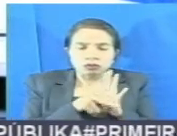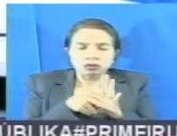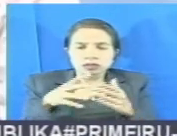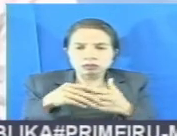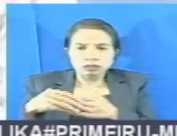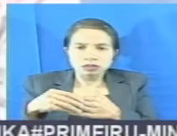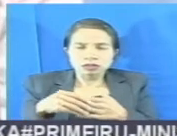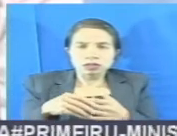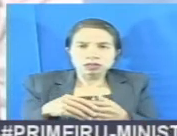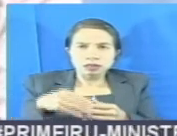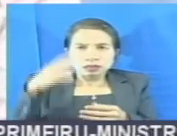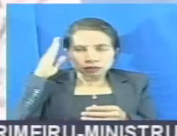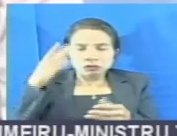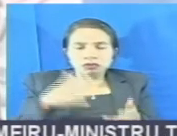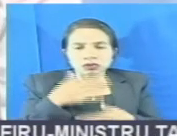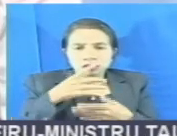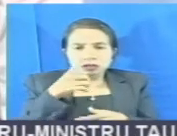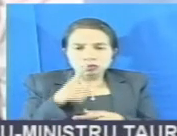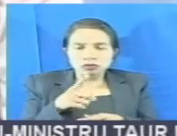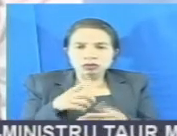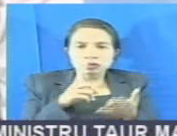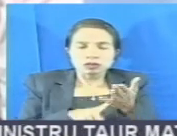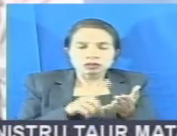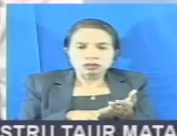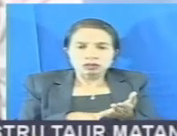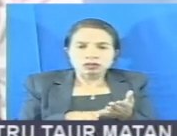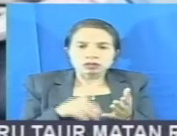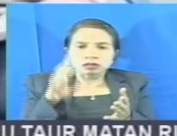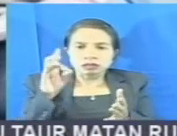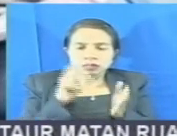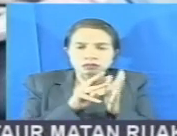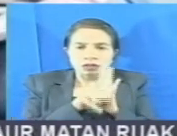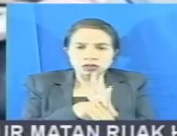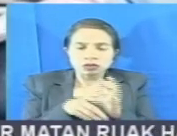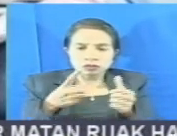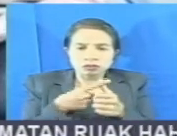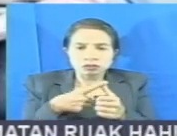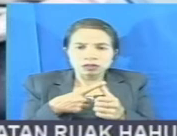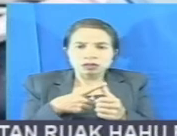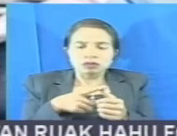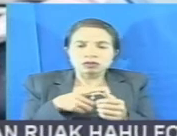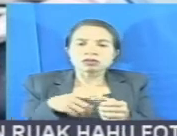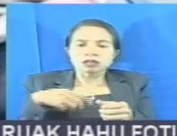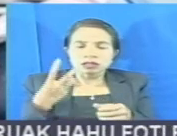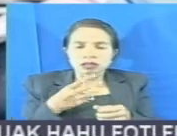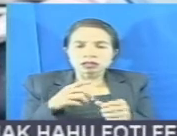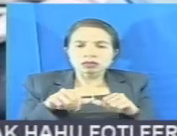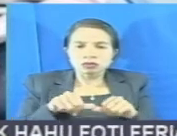Inspetor, senhor Domingos, interessante teve essa discussão, né, e a seguimentos, sentimentos da Rolugnian, nós ita se continua a